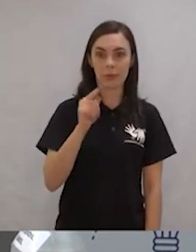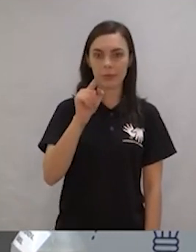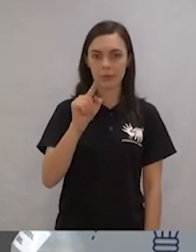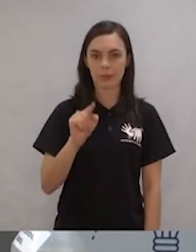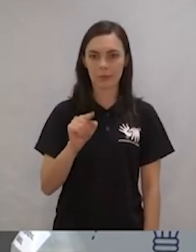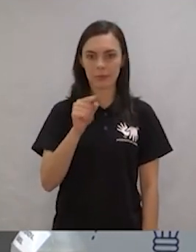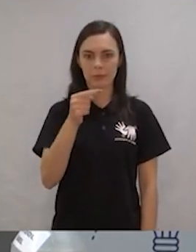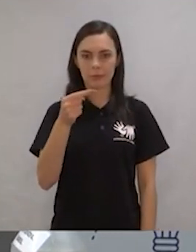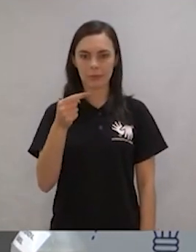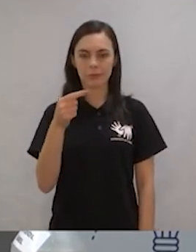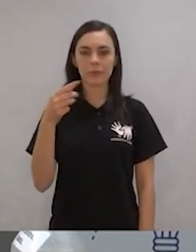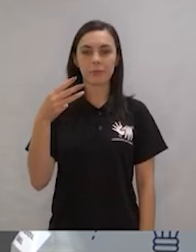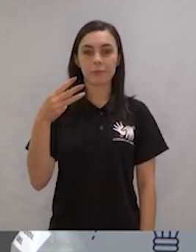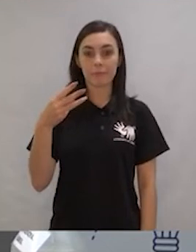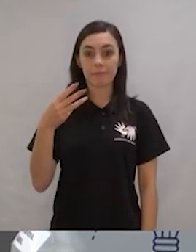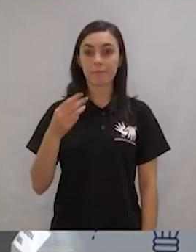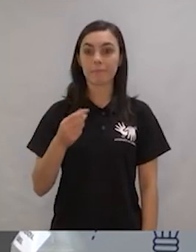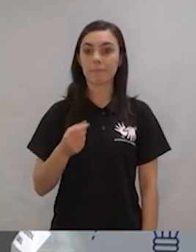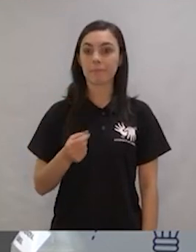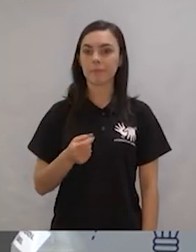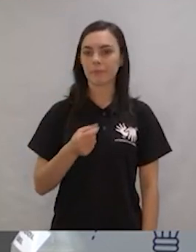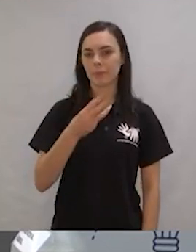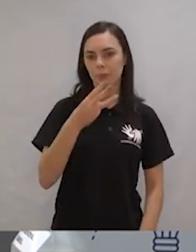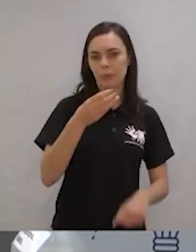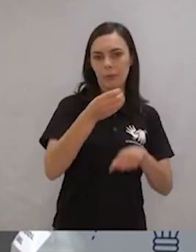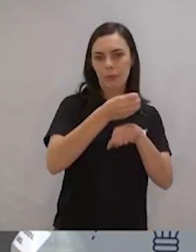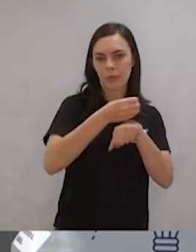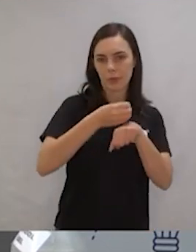3 divididos por 3,